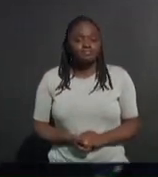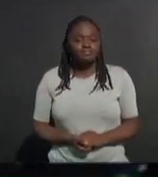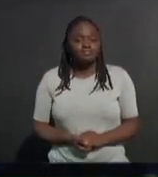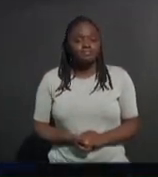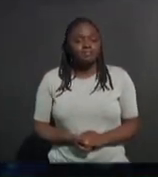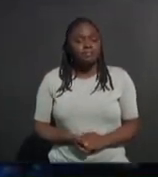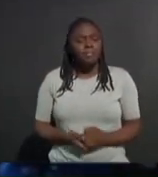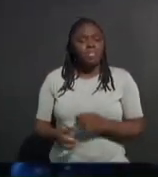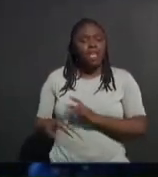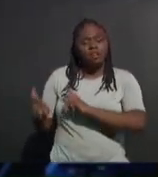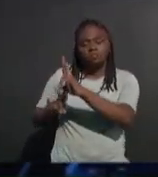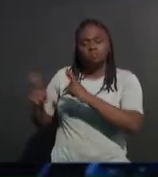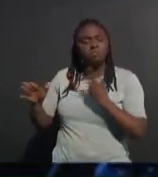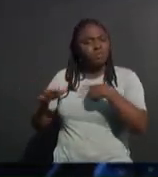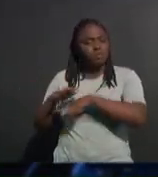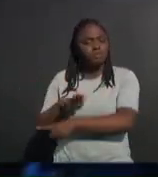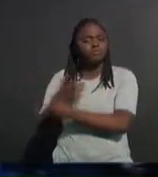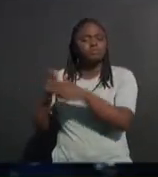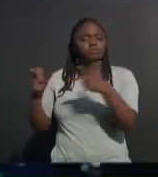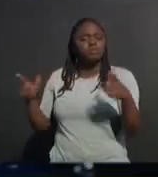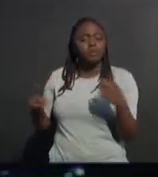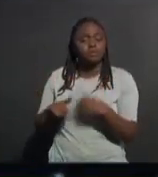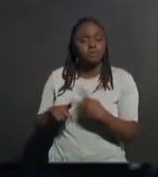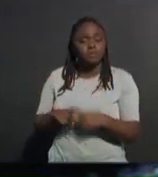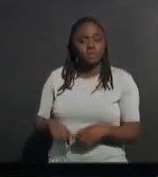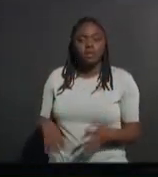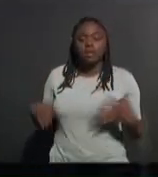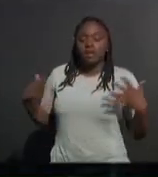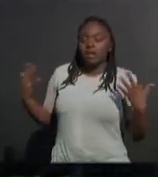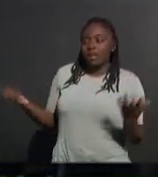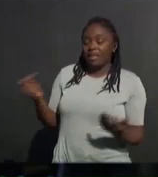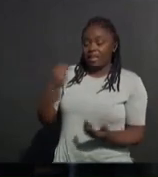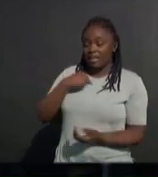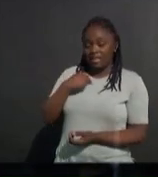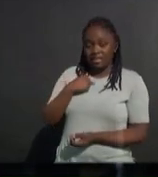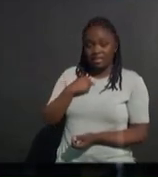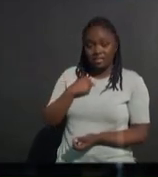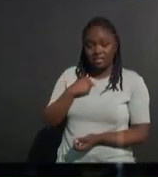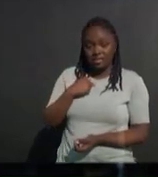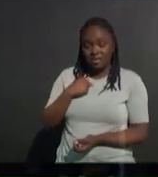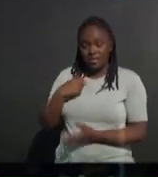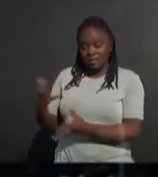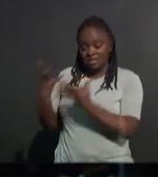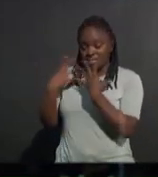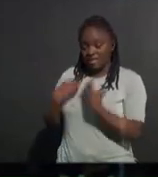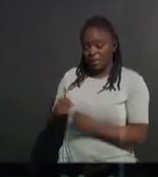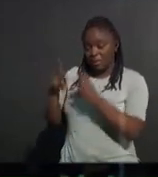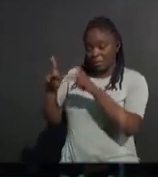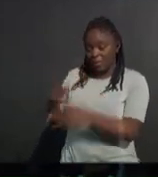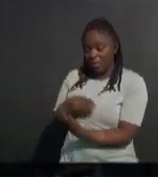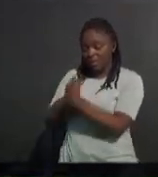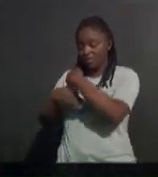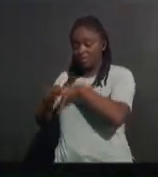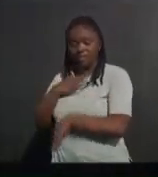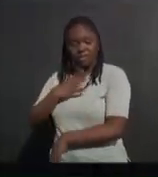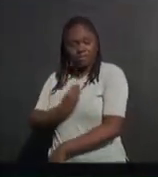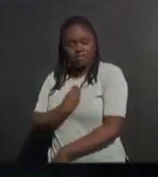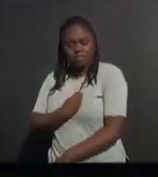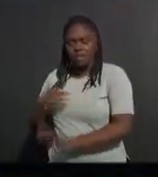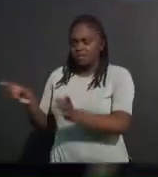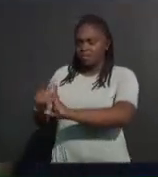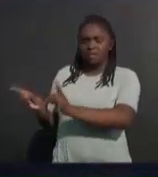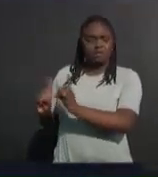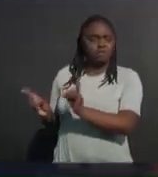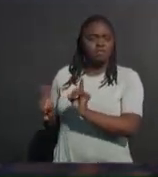não aprofunda mais. Por quê? Porque, ai meu Deus do céu, eu vou permitir alguém entrar na minha história de não,